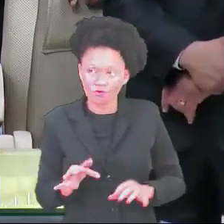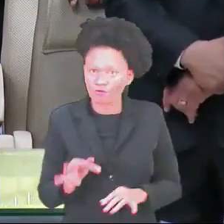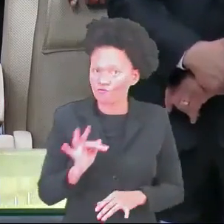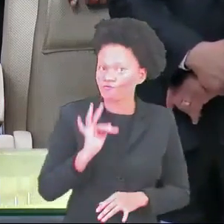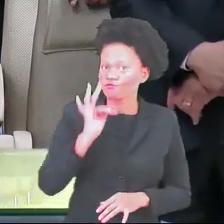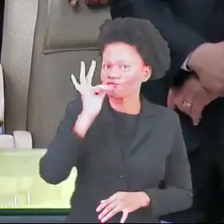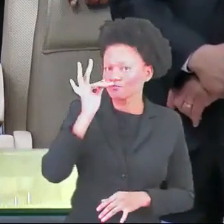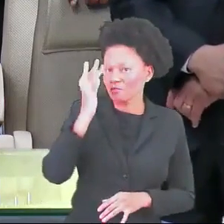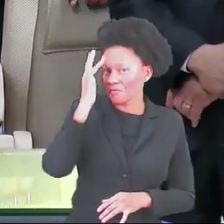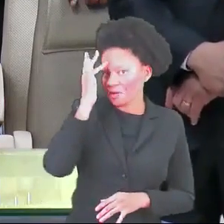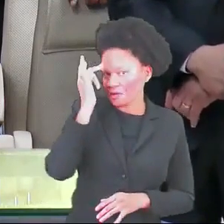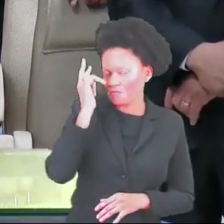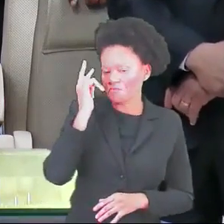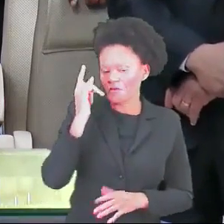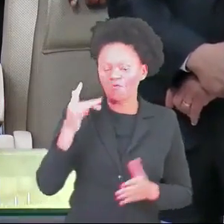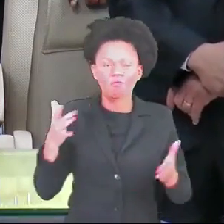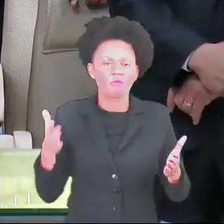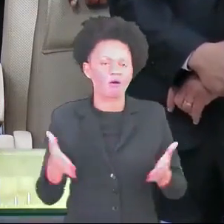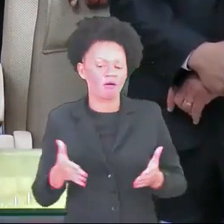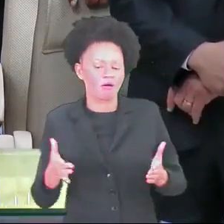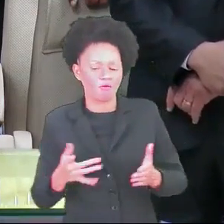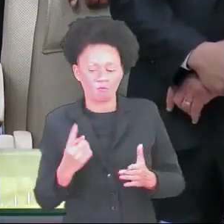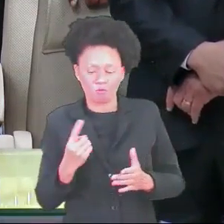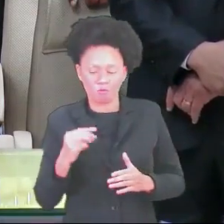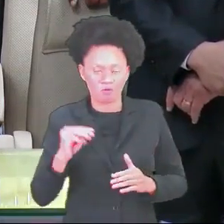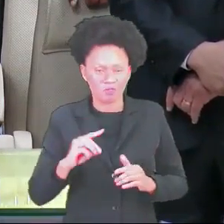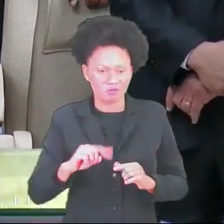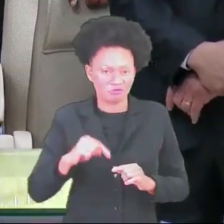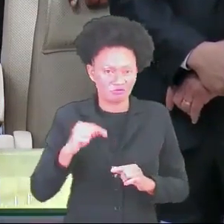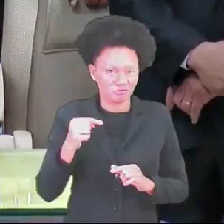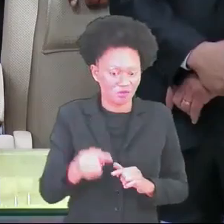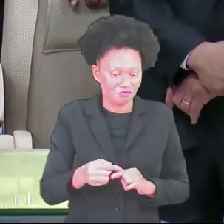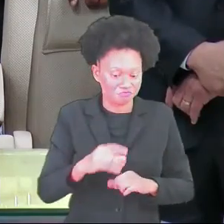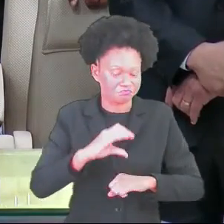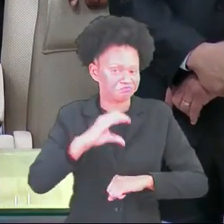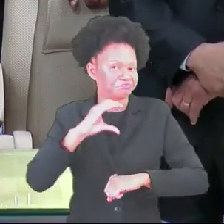seu futuro. O agora, um minuto depois que você sair daqui.